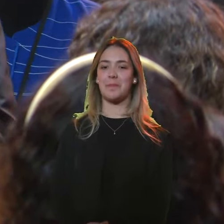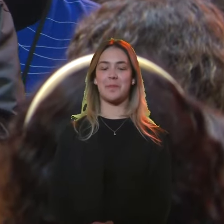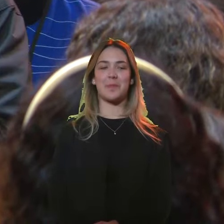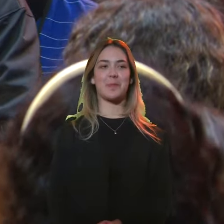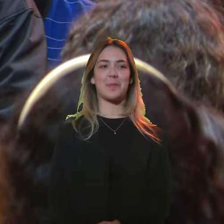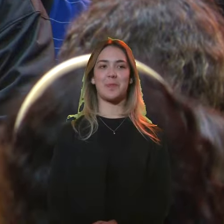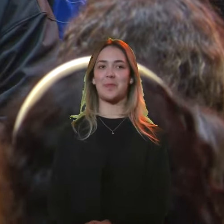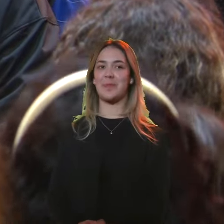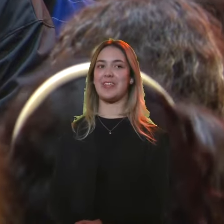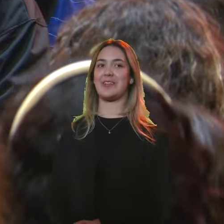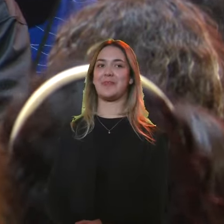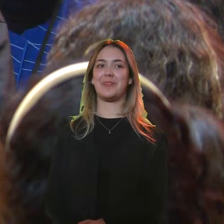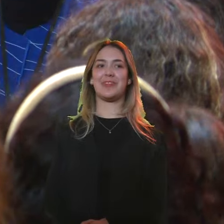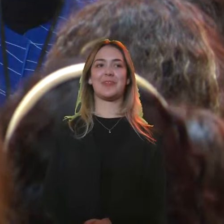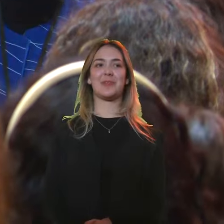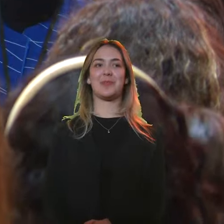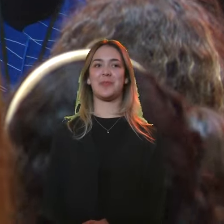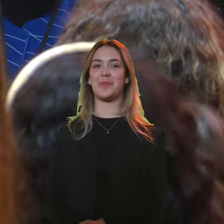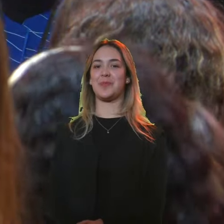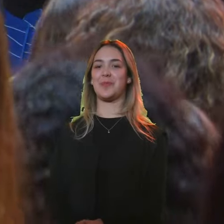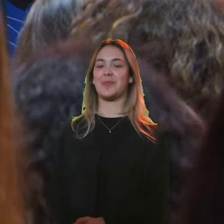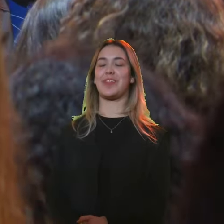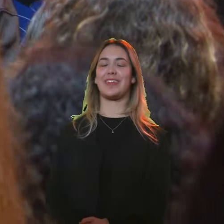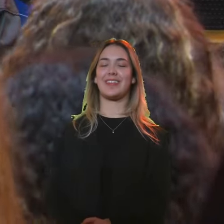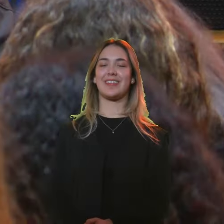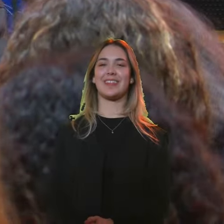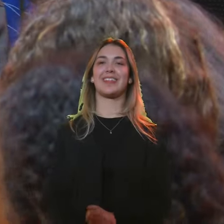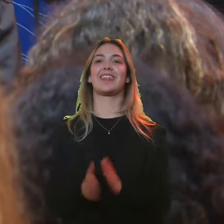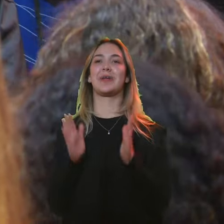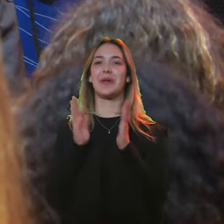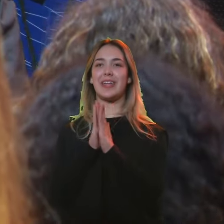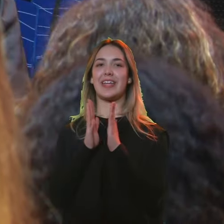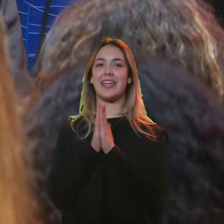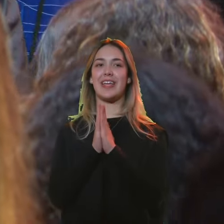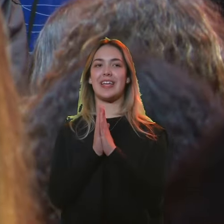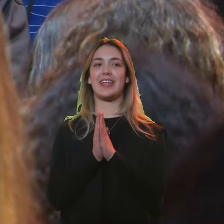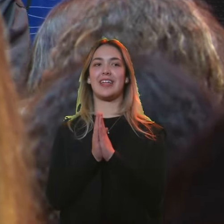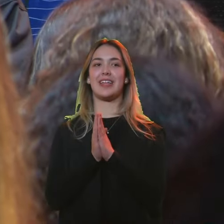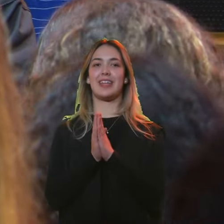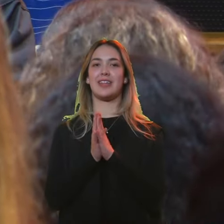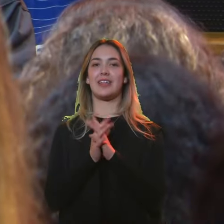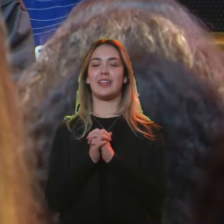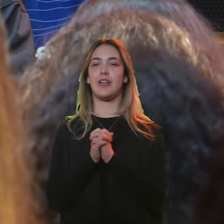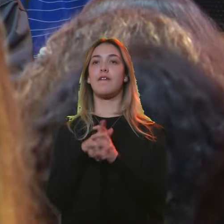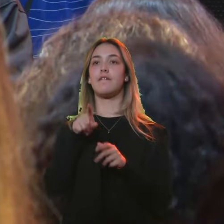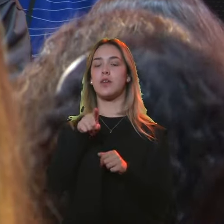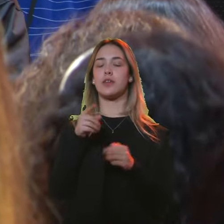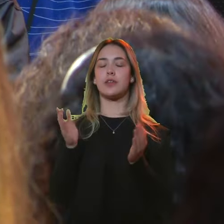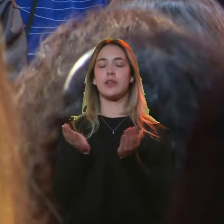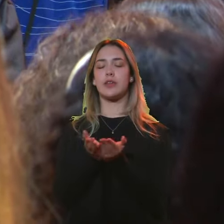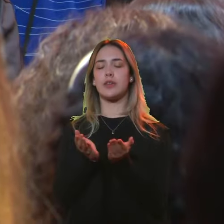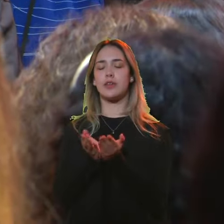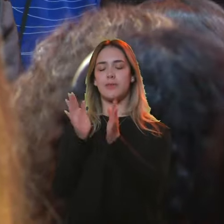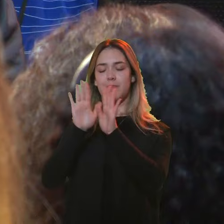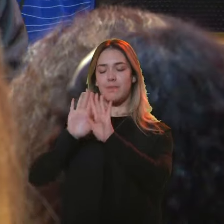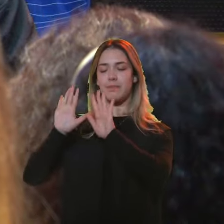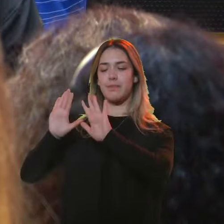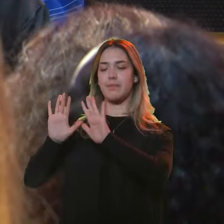gente. Tá bom? Vamos orar junto? Fecha o olho, você que levantou a mão, fecha o olho. E quem já é crente, estende a mão sobre a vida